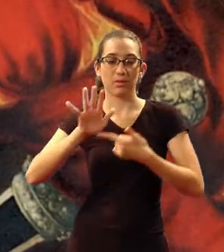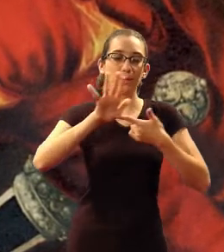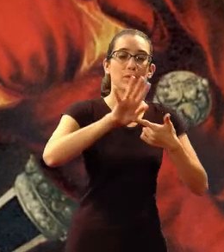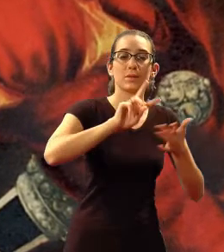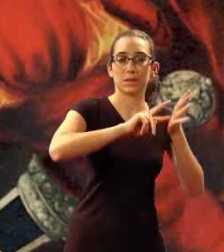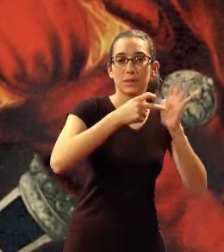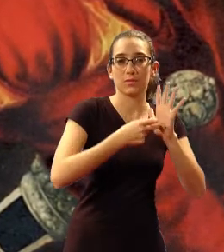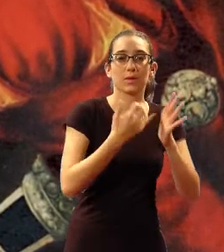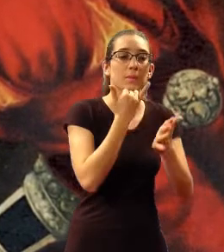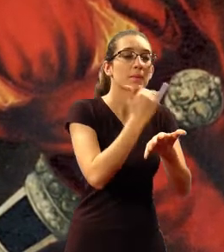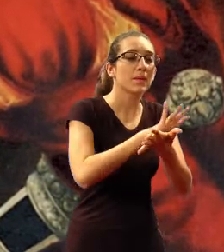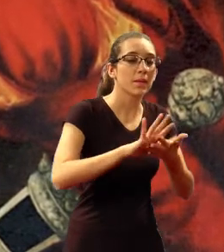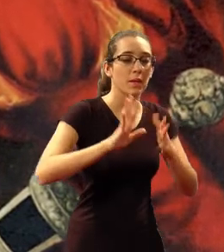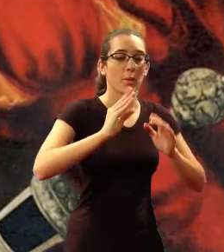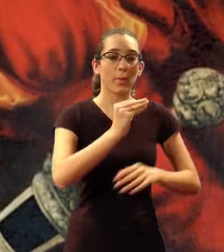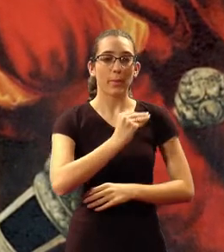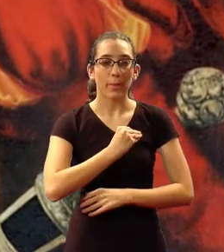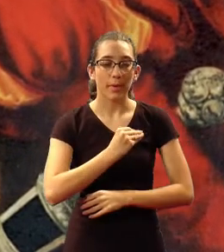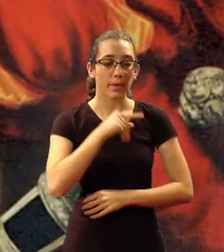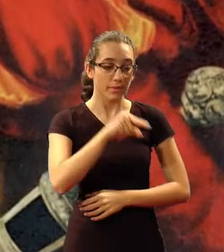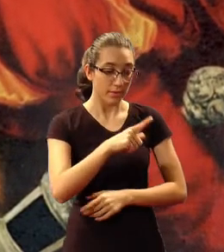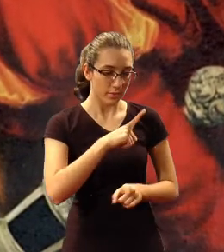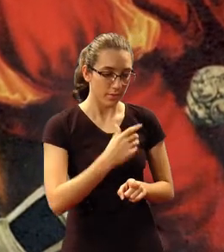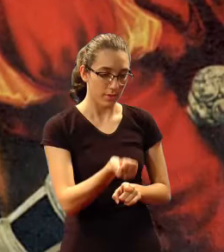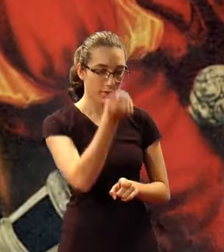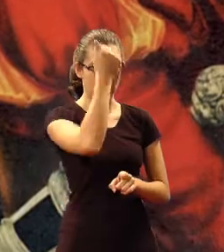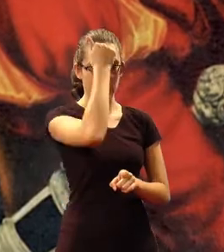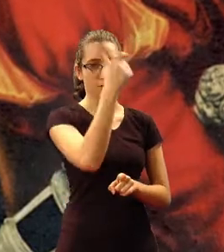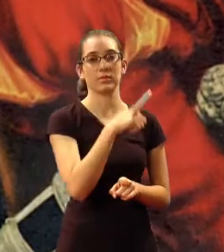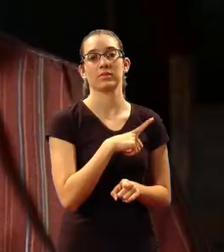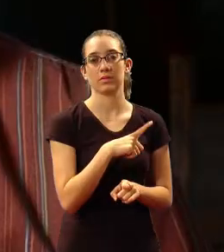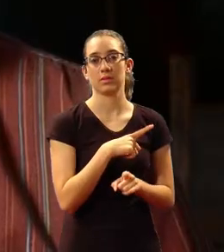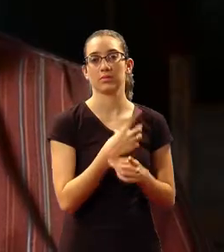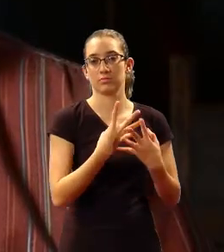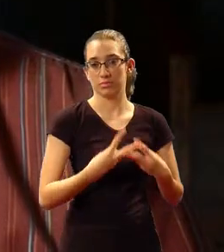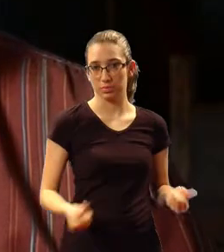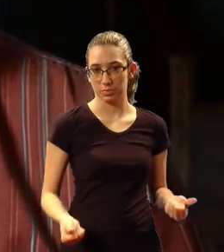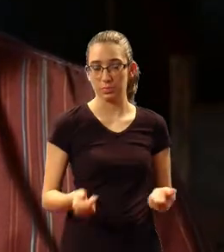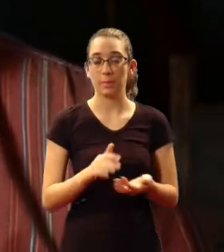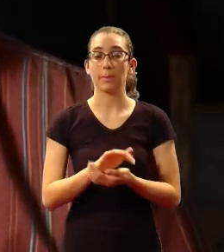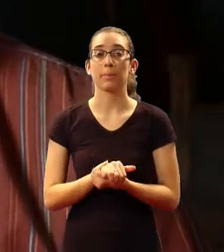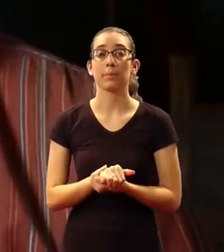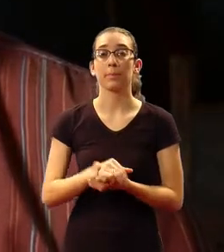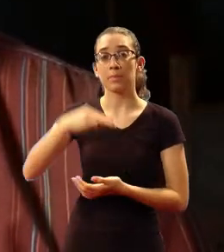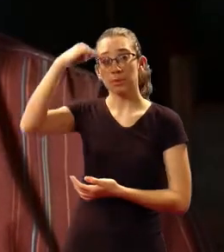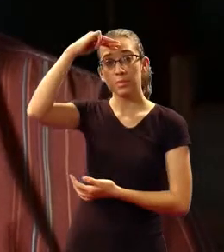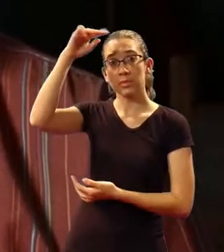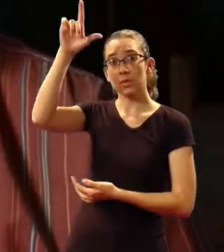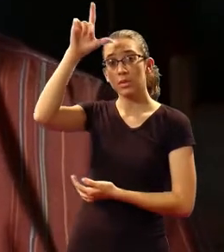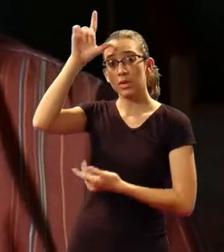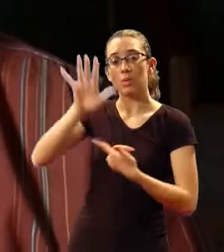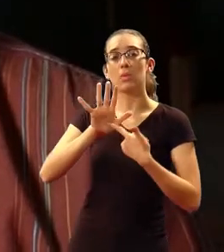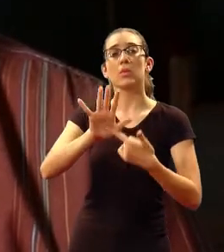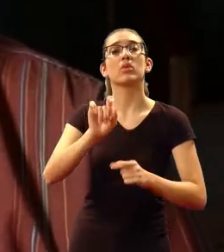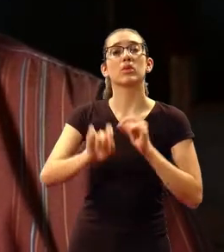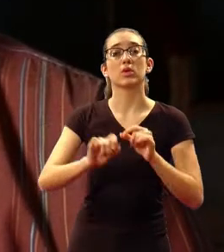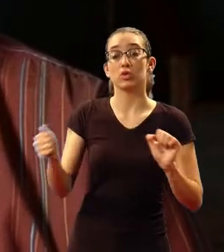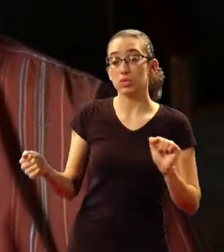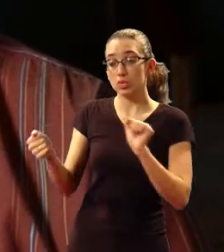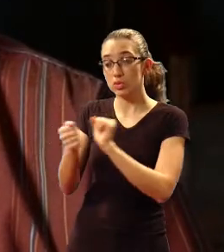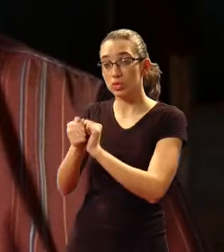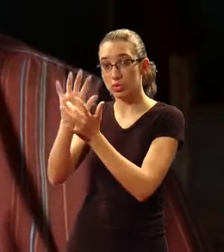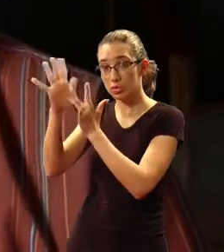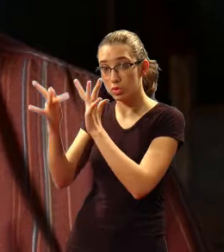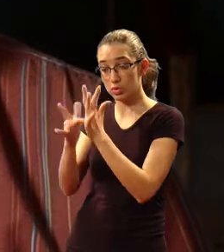de perdão dos pecados para essa pessoa que sim está arrependida. Lutero vem trazer a ideia de que nós, em Cristo, nós somos